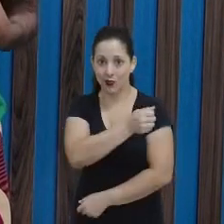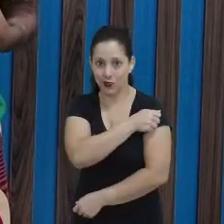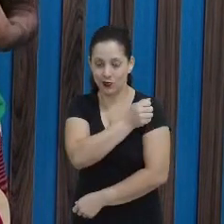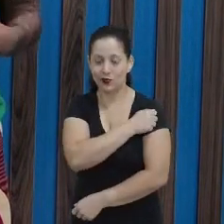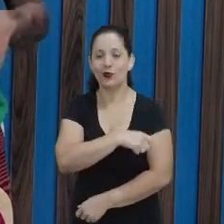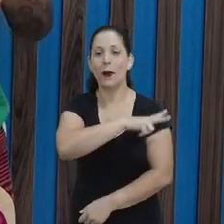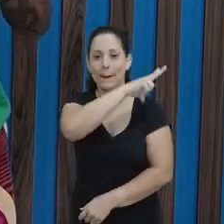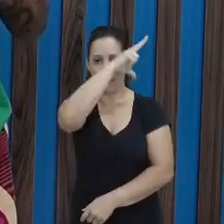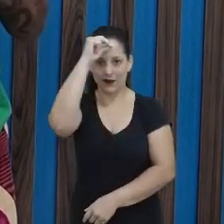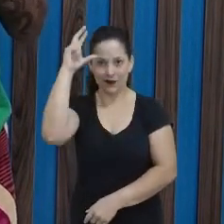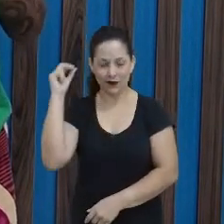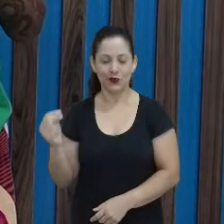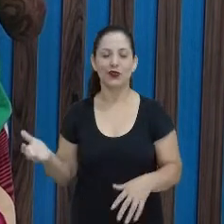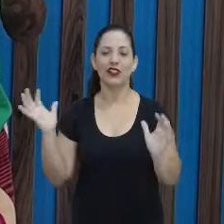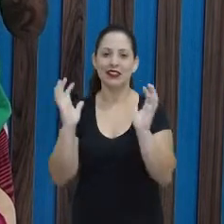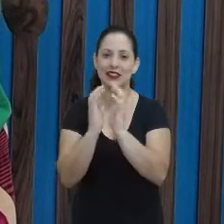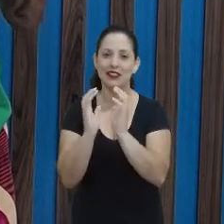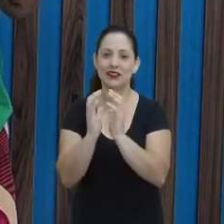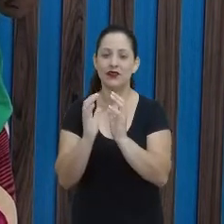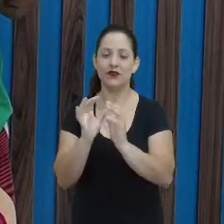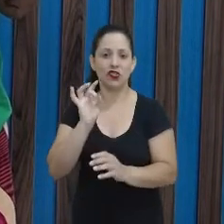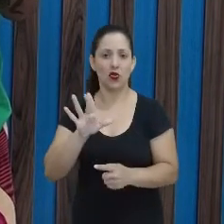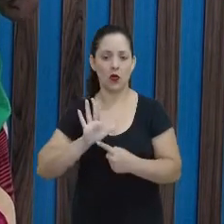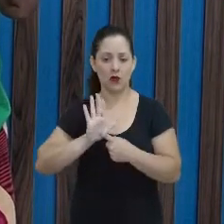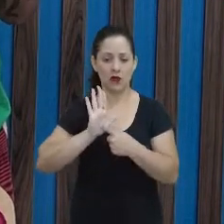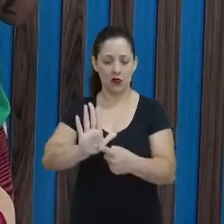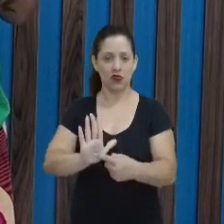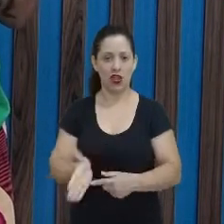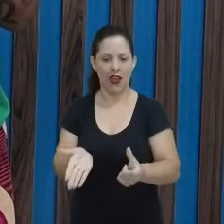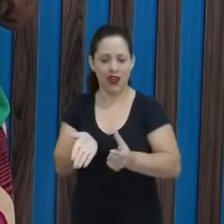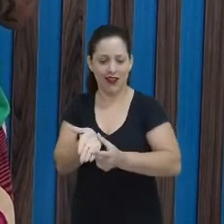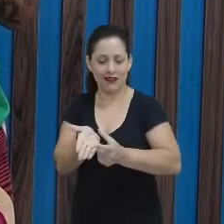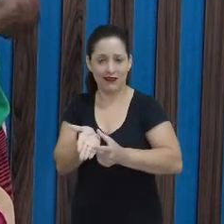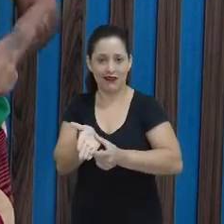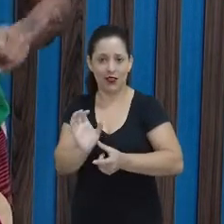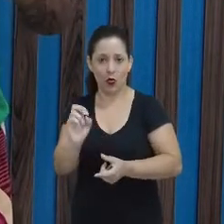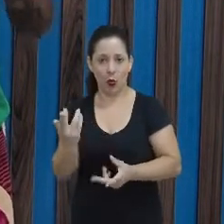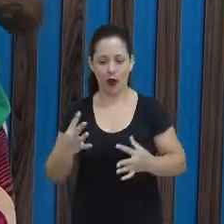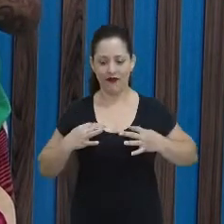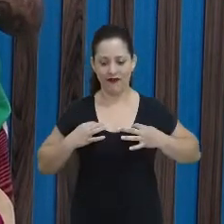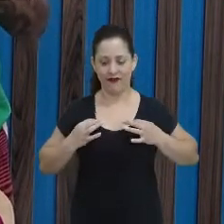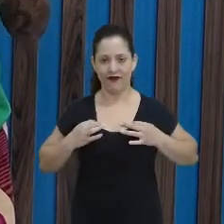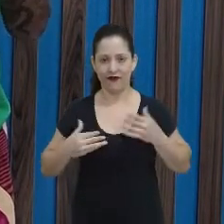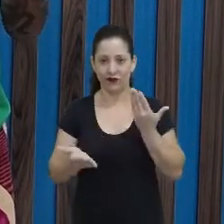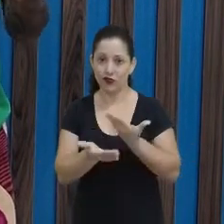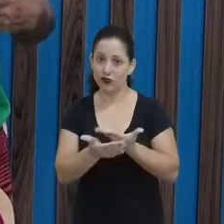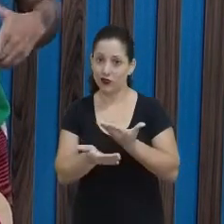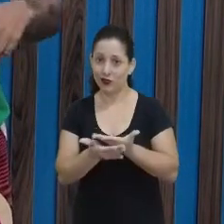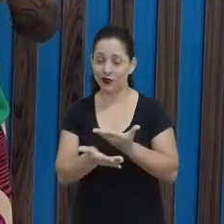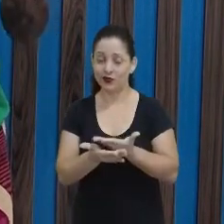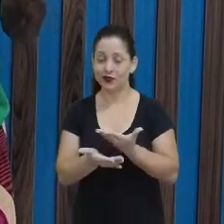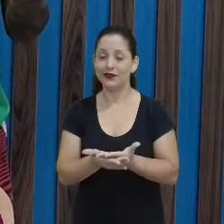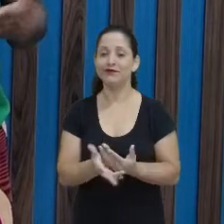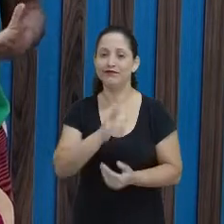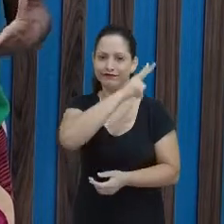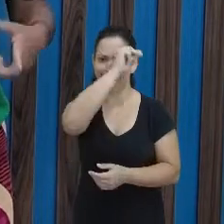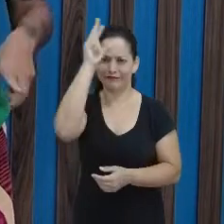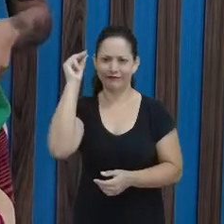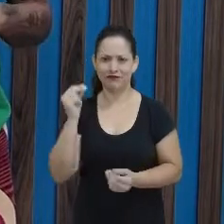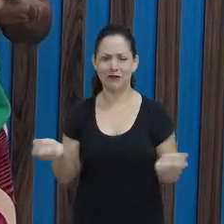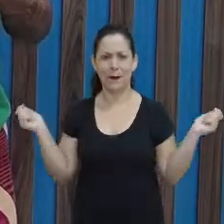com a farda ou ir com a carteira do estudante, dizendo que você é estudante da Prefeitura e você pode conhecer esse prédio muito